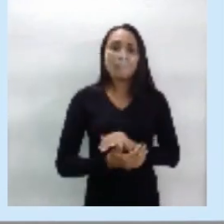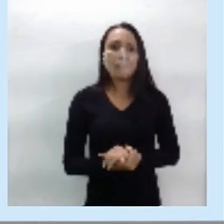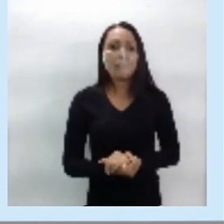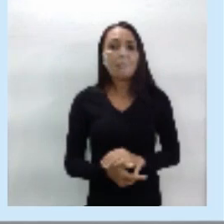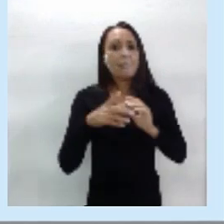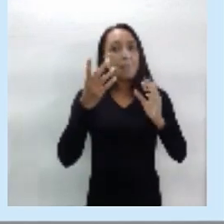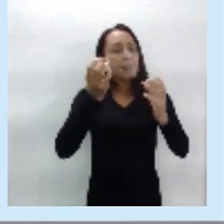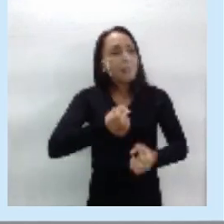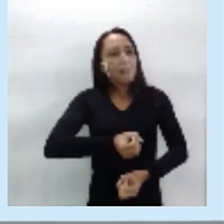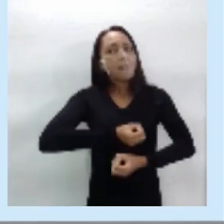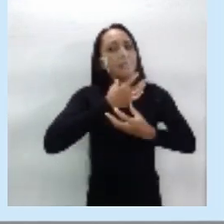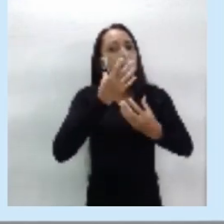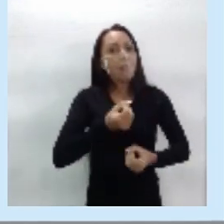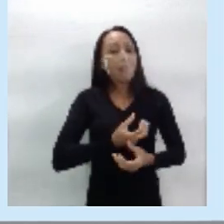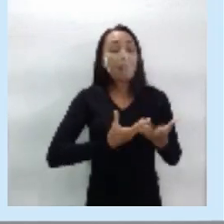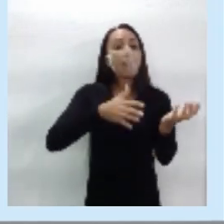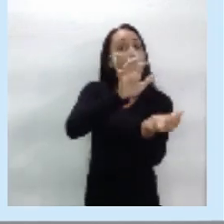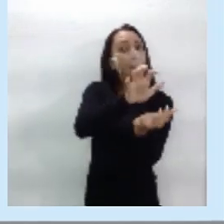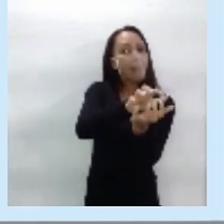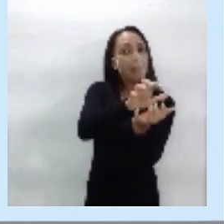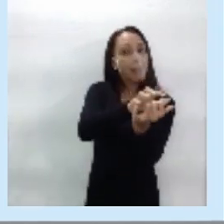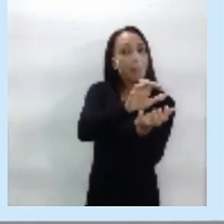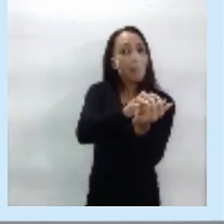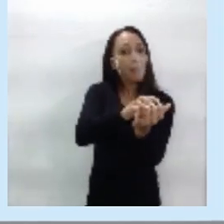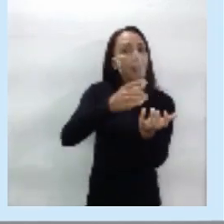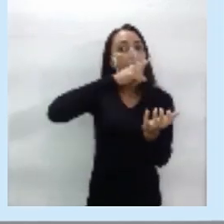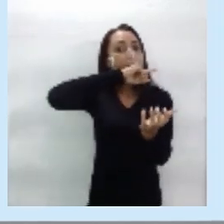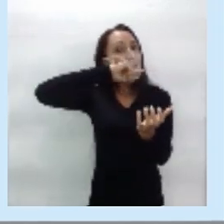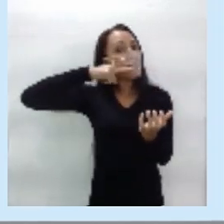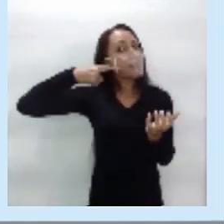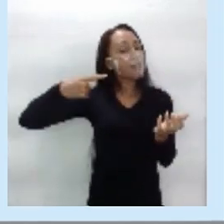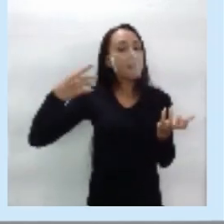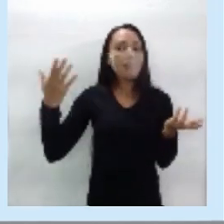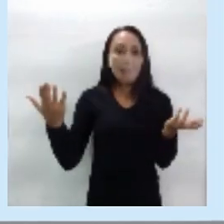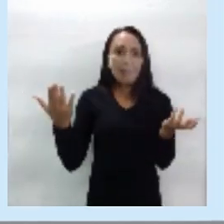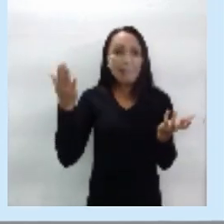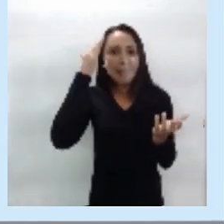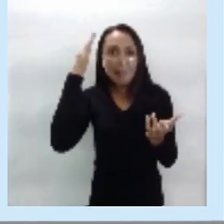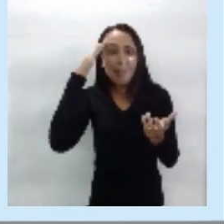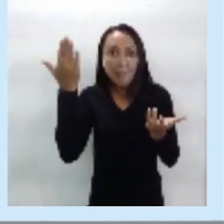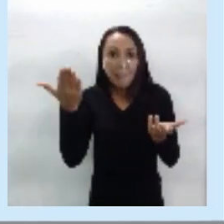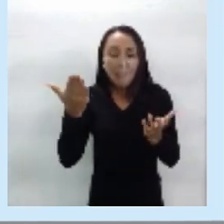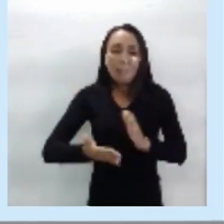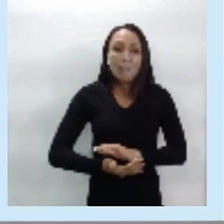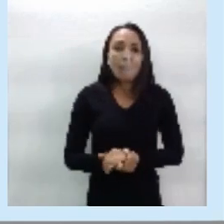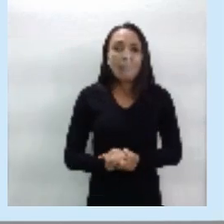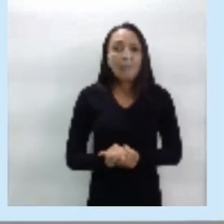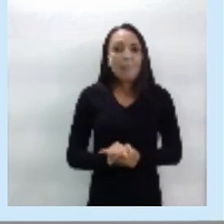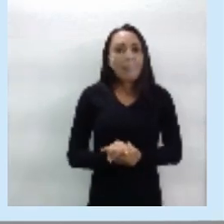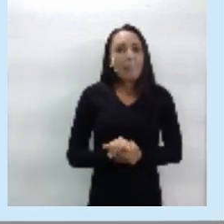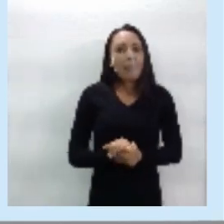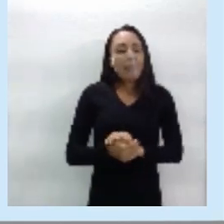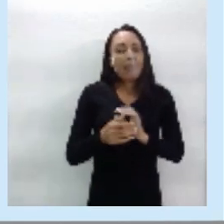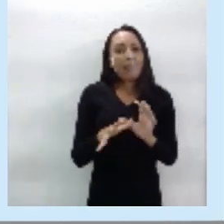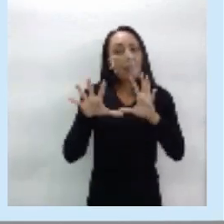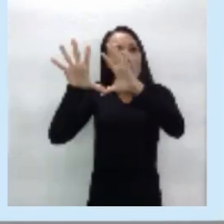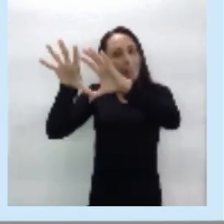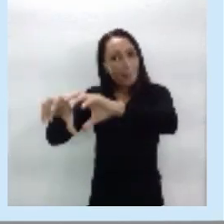Ele explorava Pernambuco através da cana-de-açúcar. Entendeu? Então ele pegava